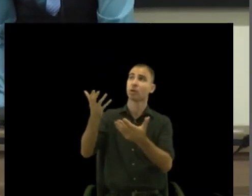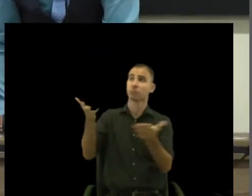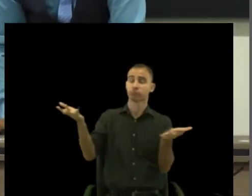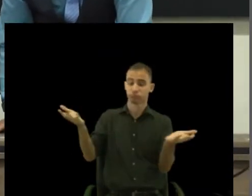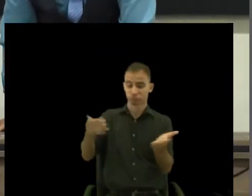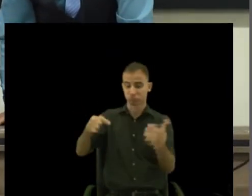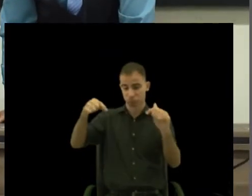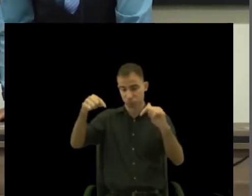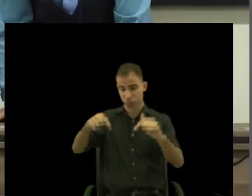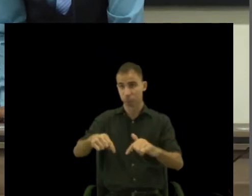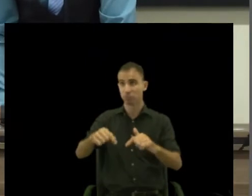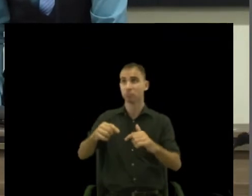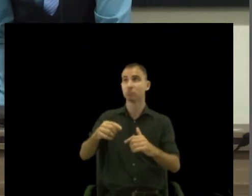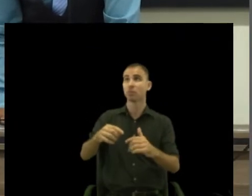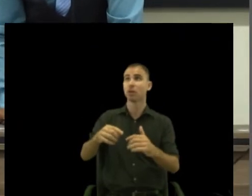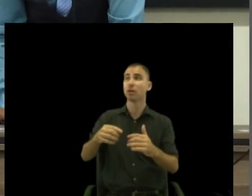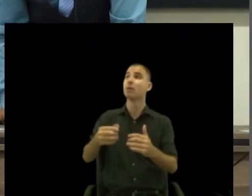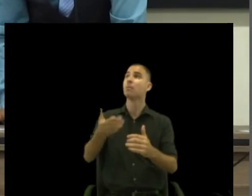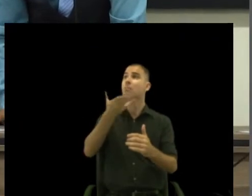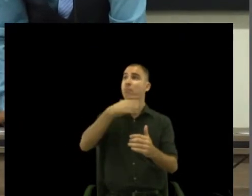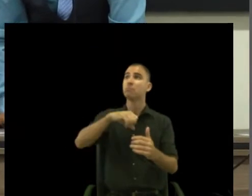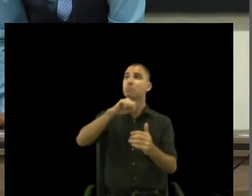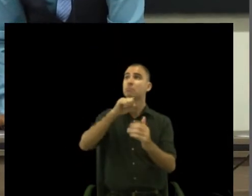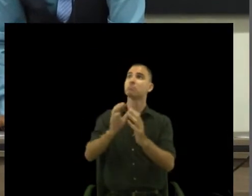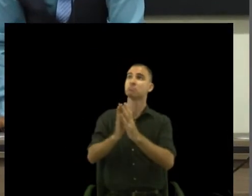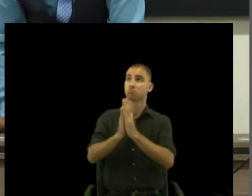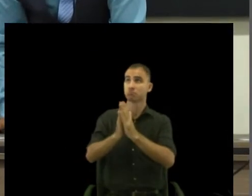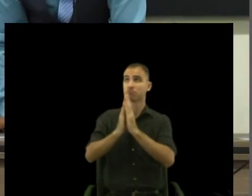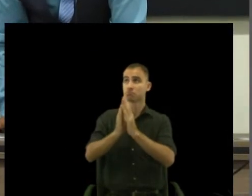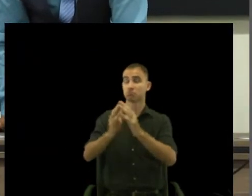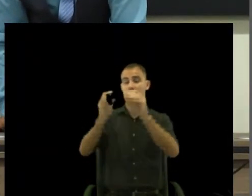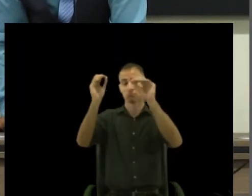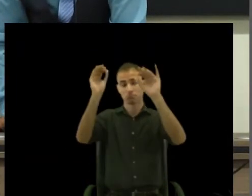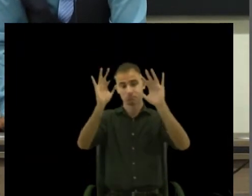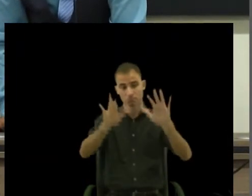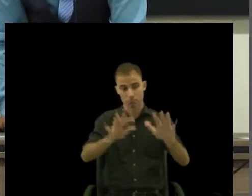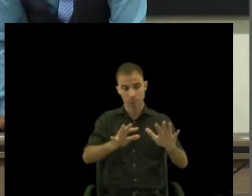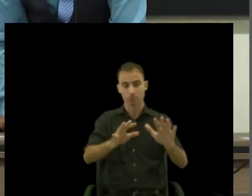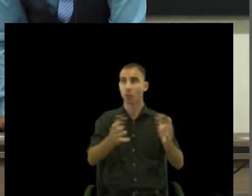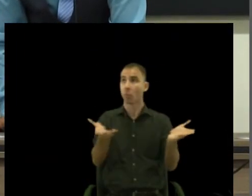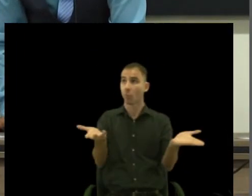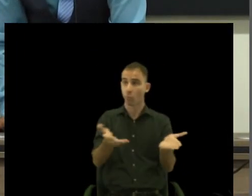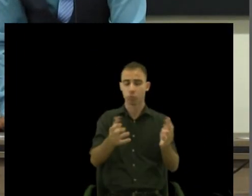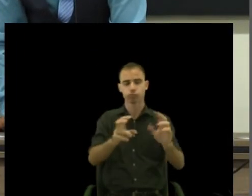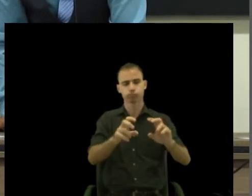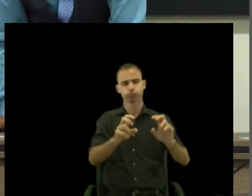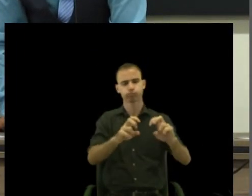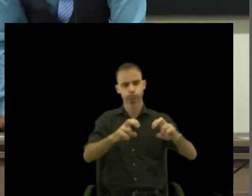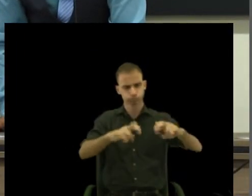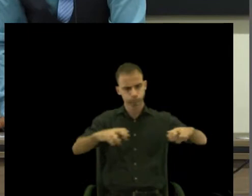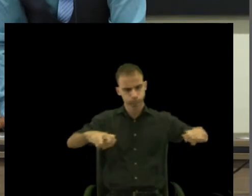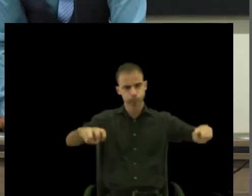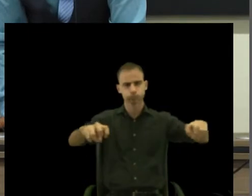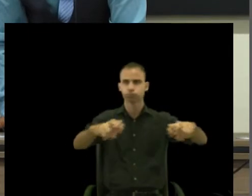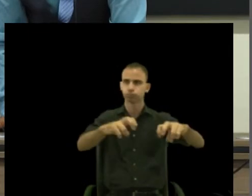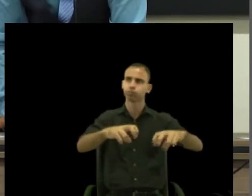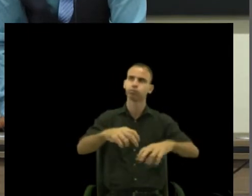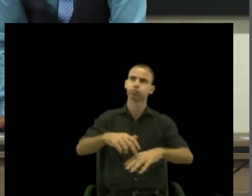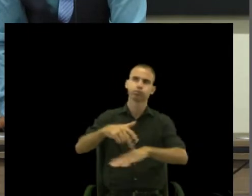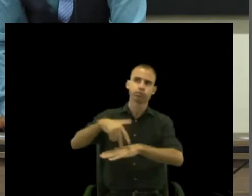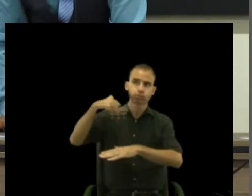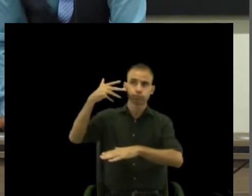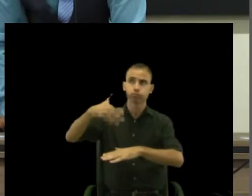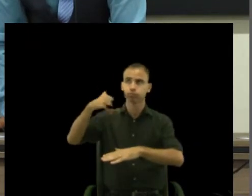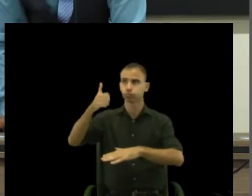Senhor. Pai querido, que tu possa conduzir os nossos trabalhos, Senhor. Abençoa ricamente quem vai estar na direção, quem vai